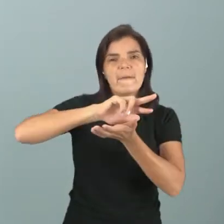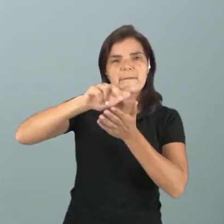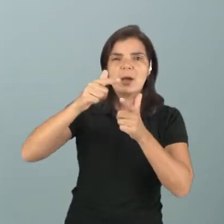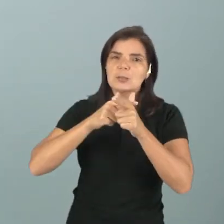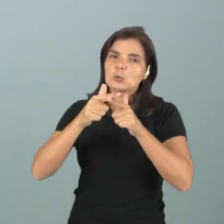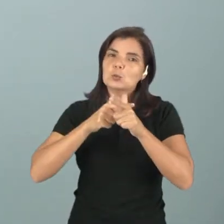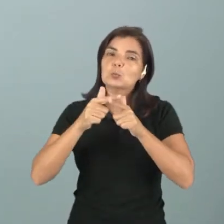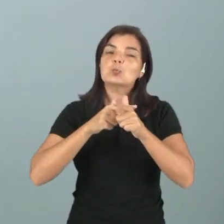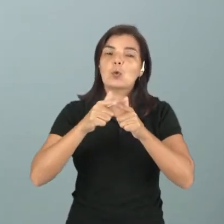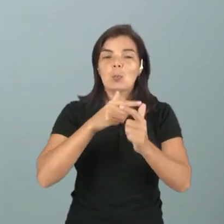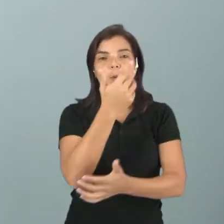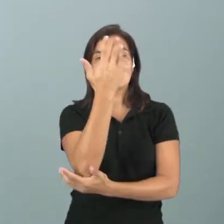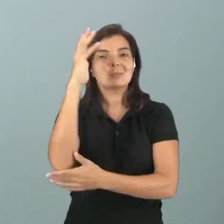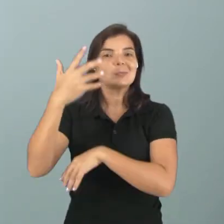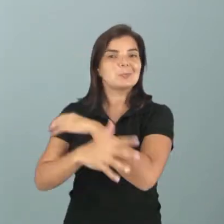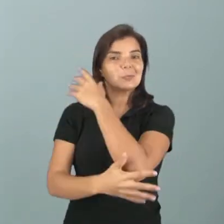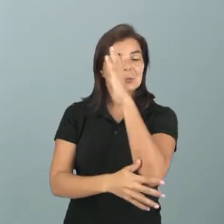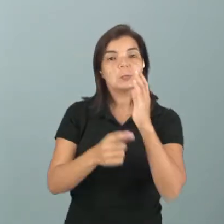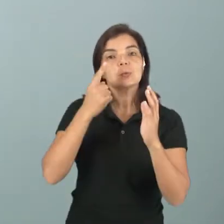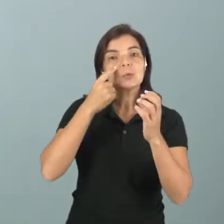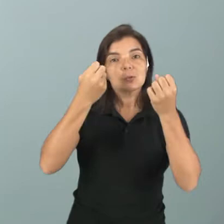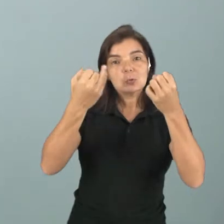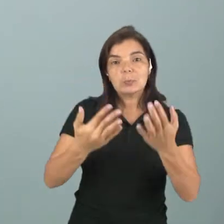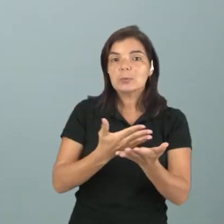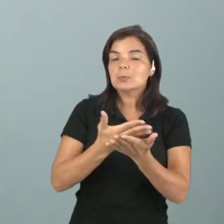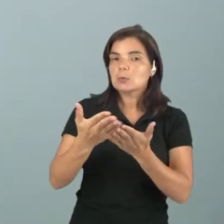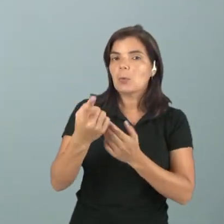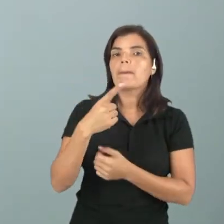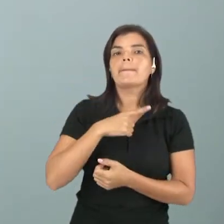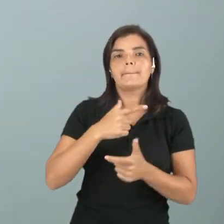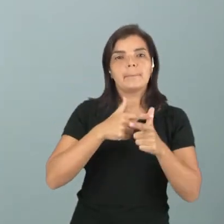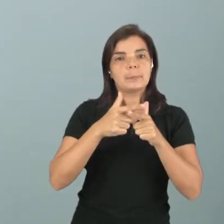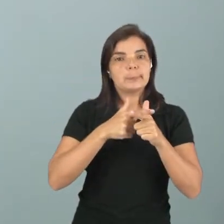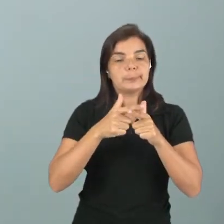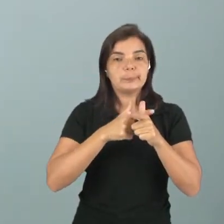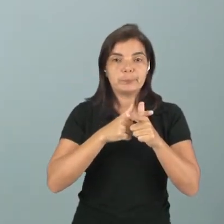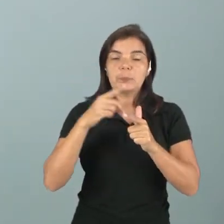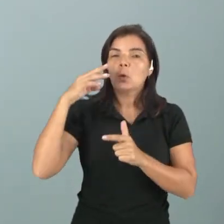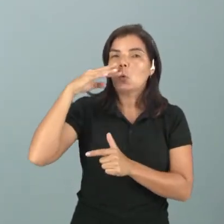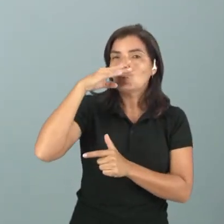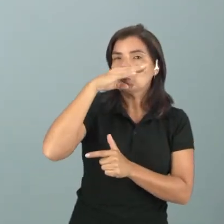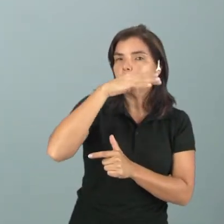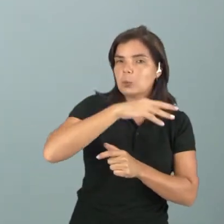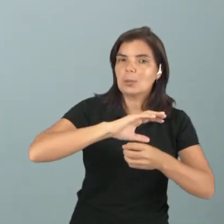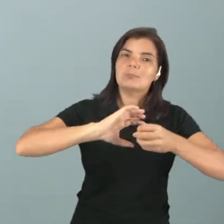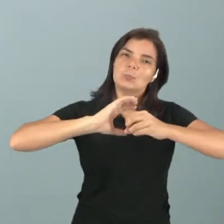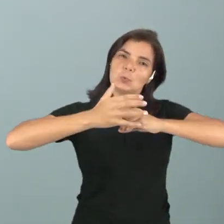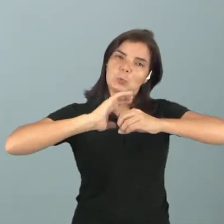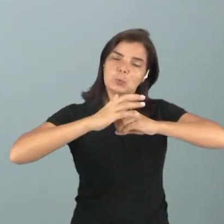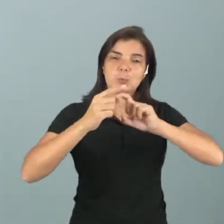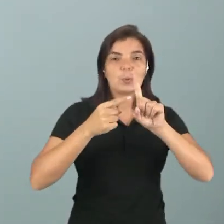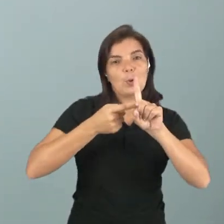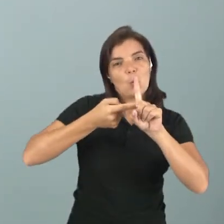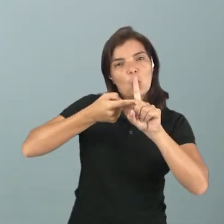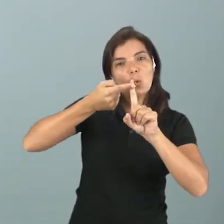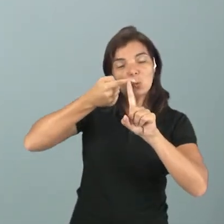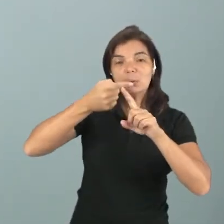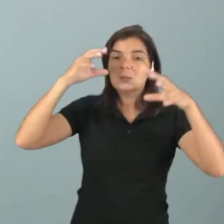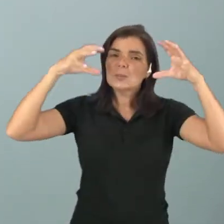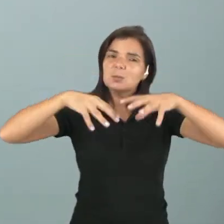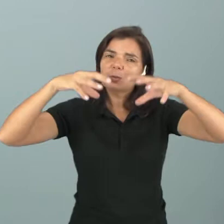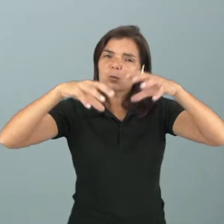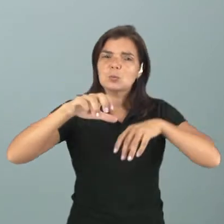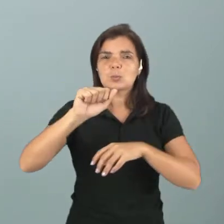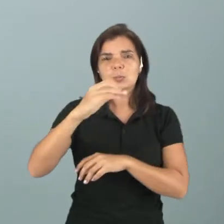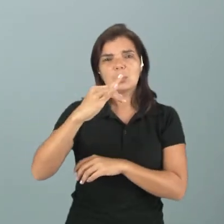problemas ambientais, como eu já falei para vocês lá no início. A gente pode ter o problema do aquecimento global, pode ter a chuva ácida também,